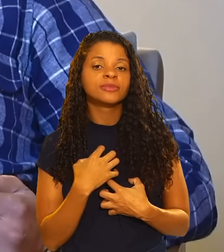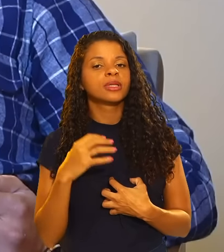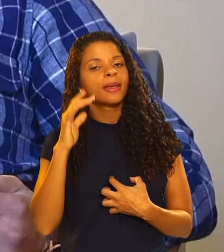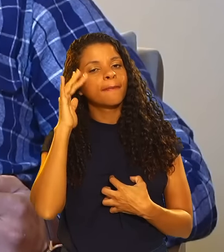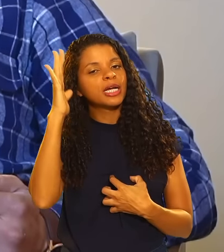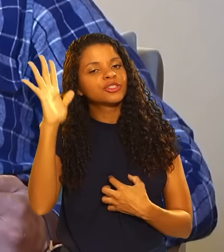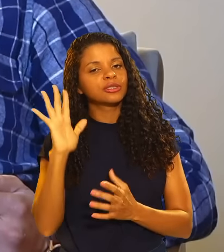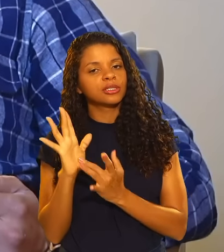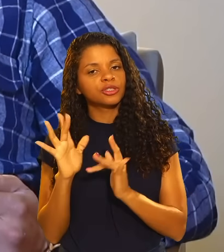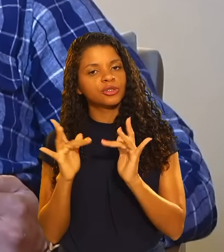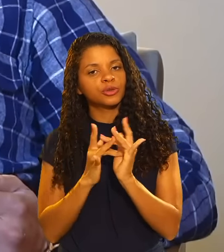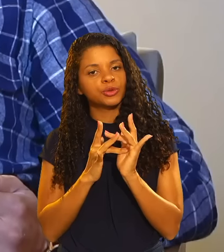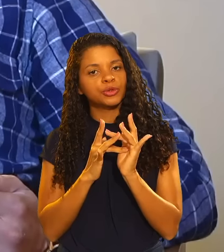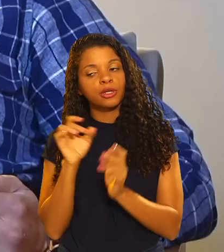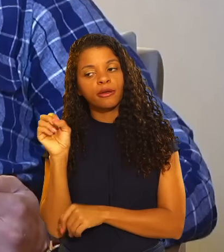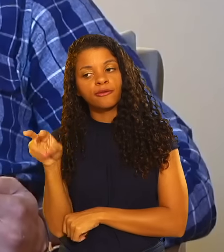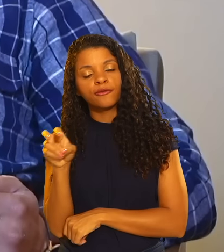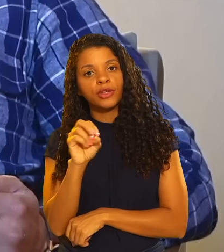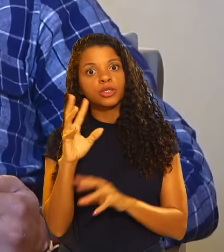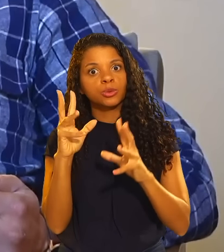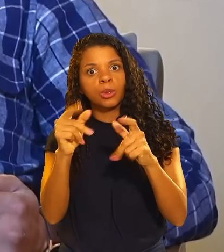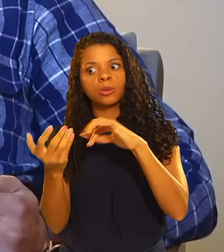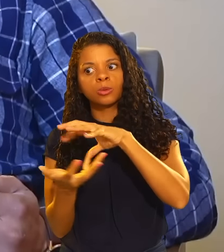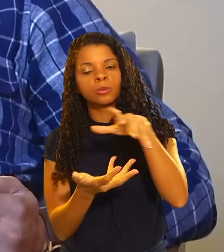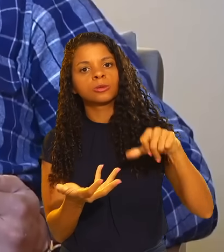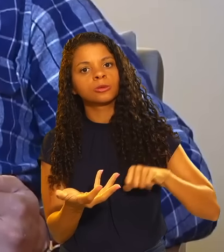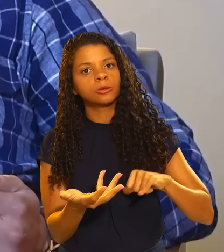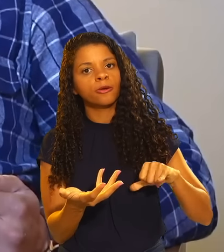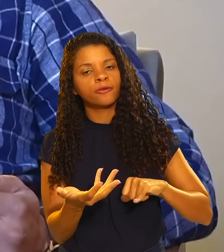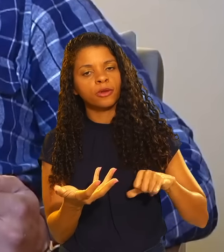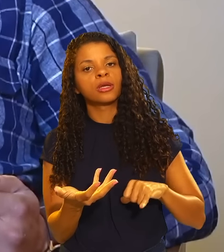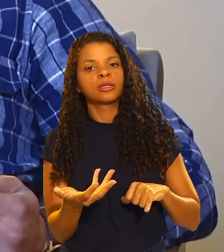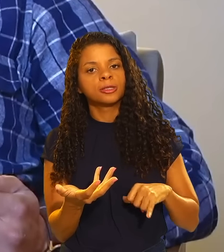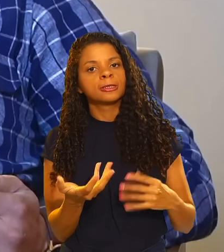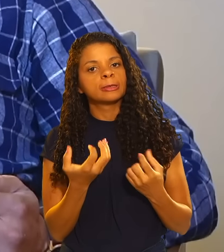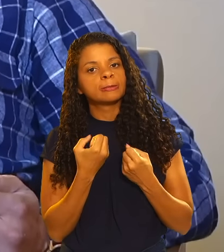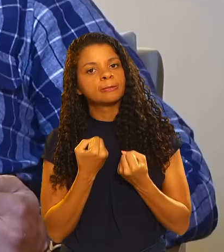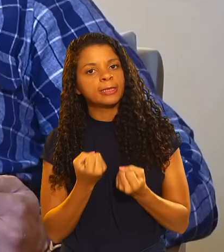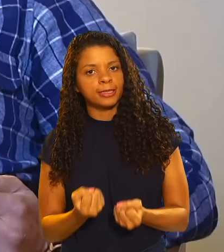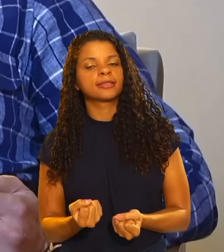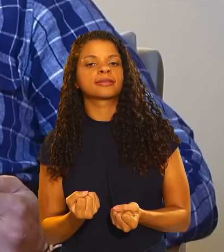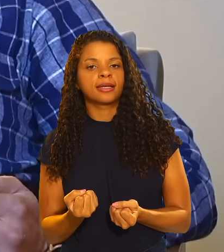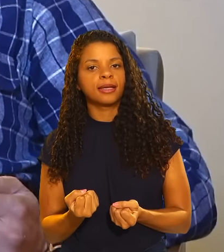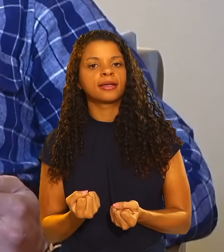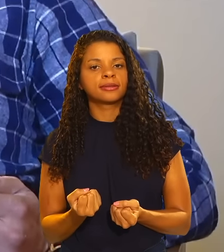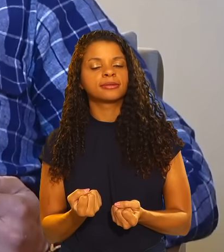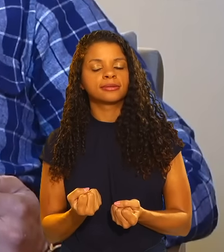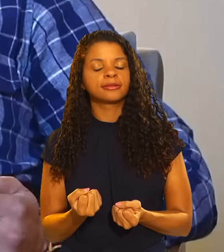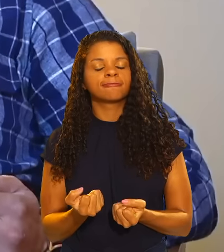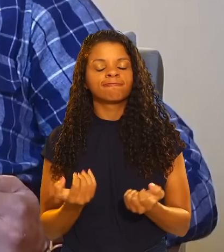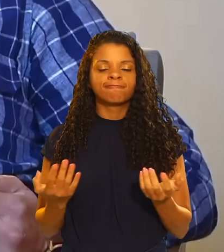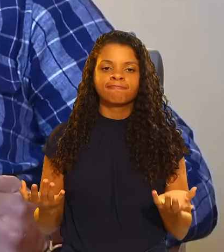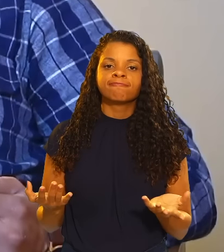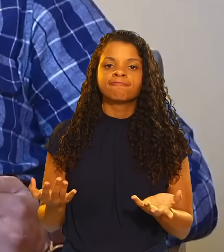todas as pessoas em sua volta. Ele tinha, nós sabemos que ele era ser humano, mas ele também tinha divindade, né? E ele lia a